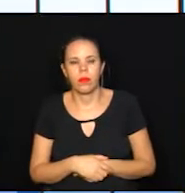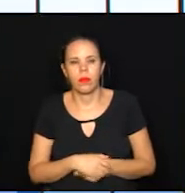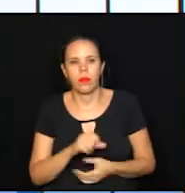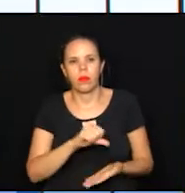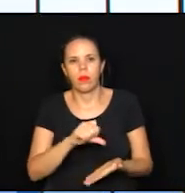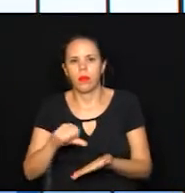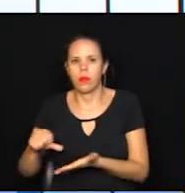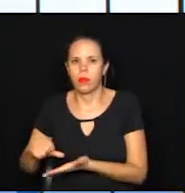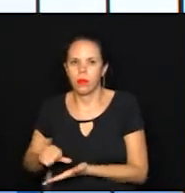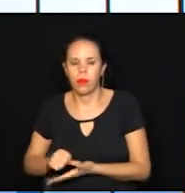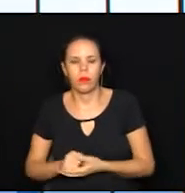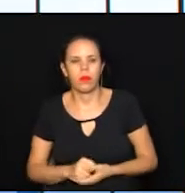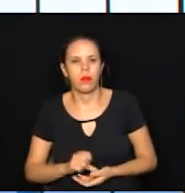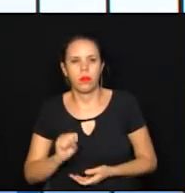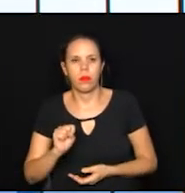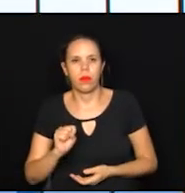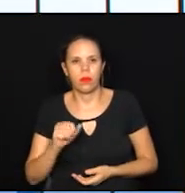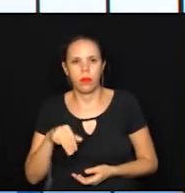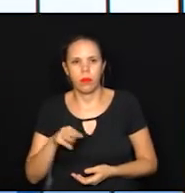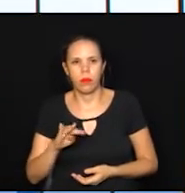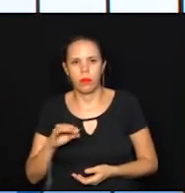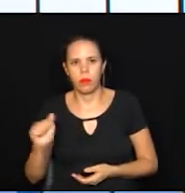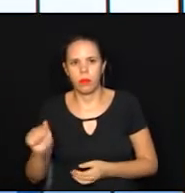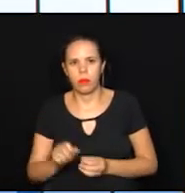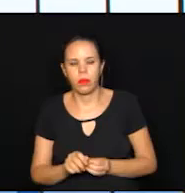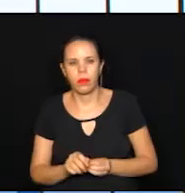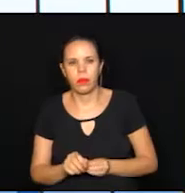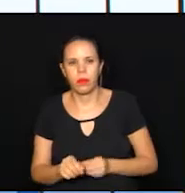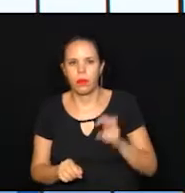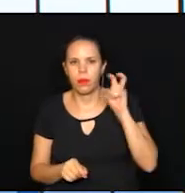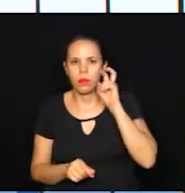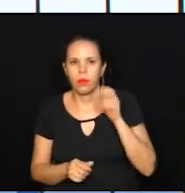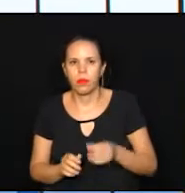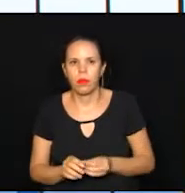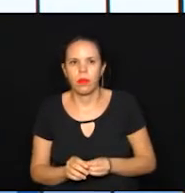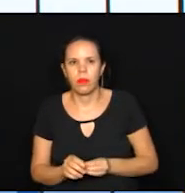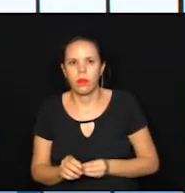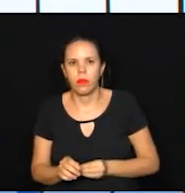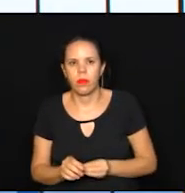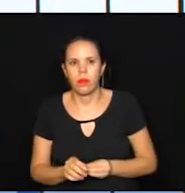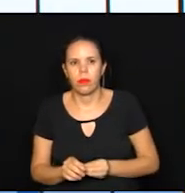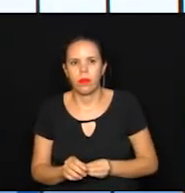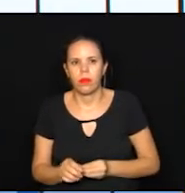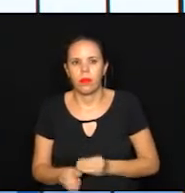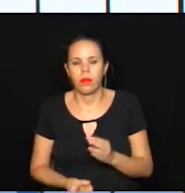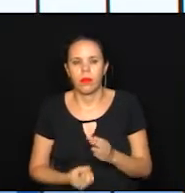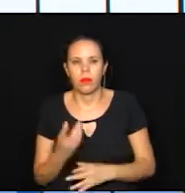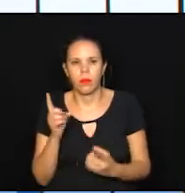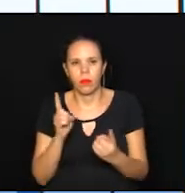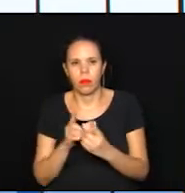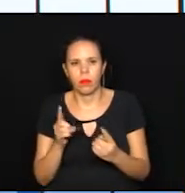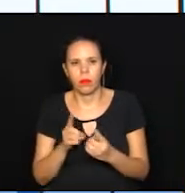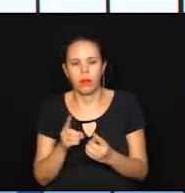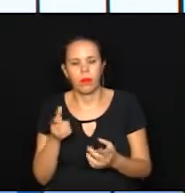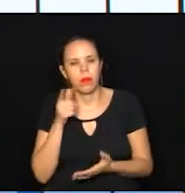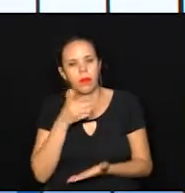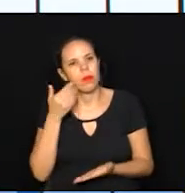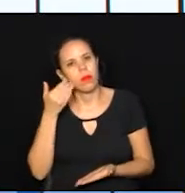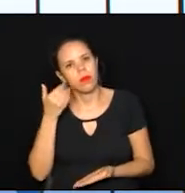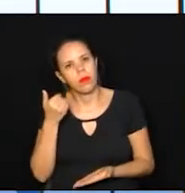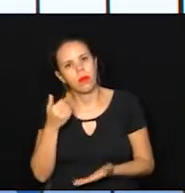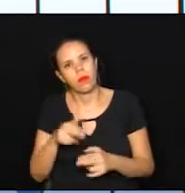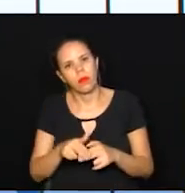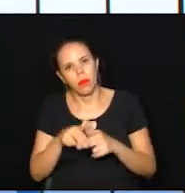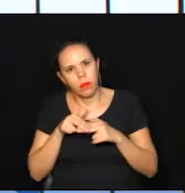do Jardim Samambaia, olha só, porque na quinta-feira vai acontecer o serviço de capeamento de redes.